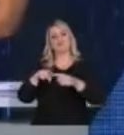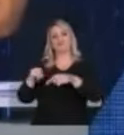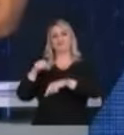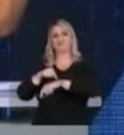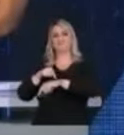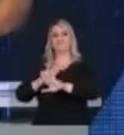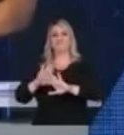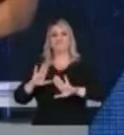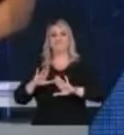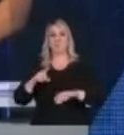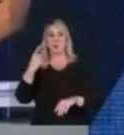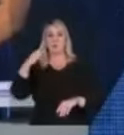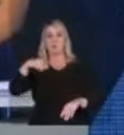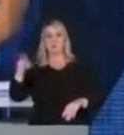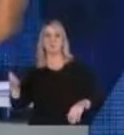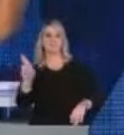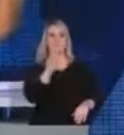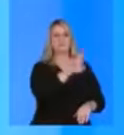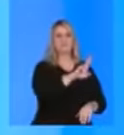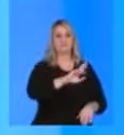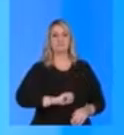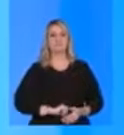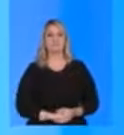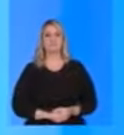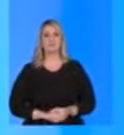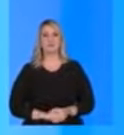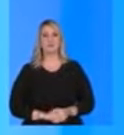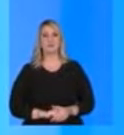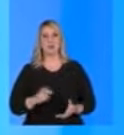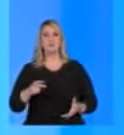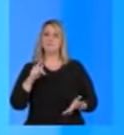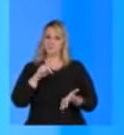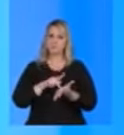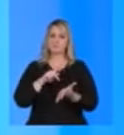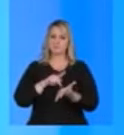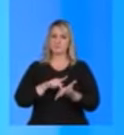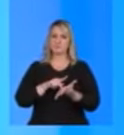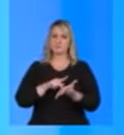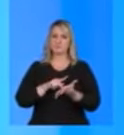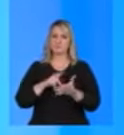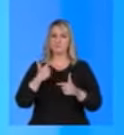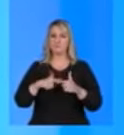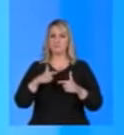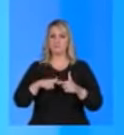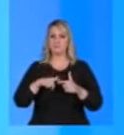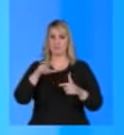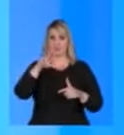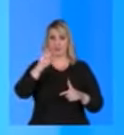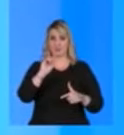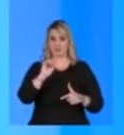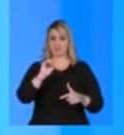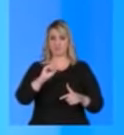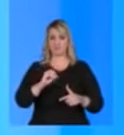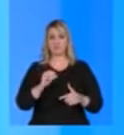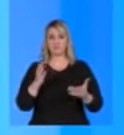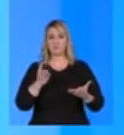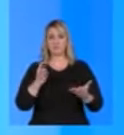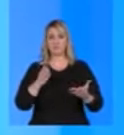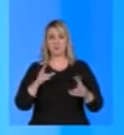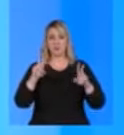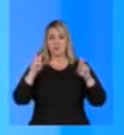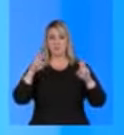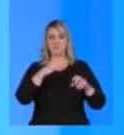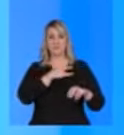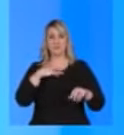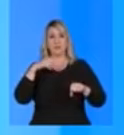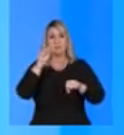mais um minuto para tréplica índio da Costa olha de fato a situação do Rio de Janeiro eh em relação à saúde